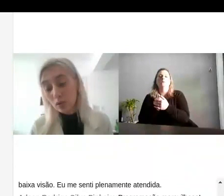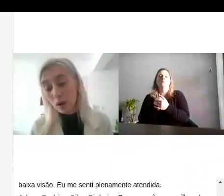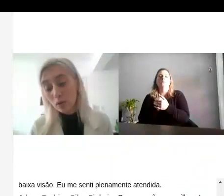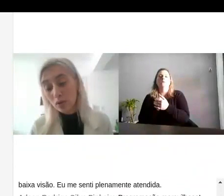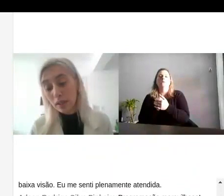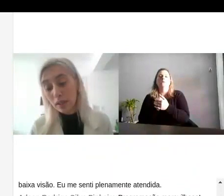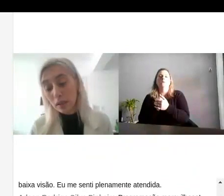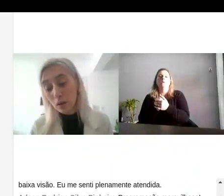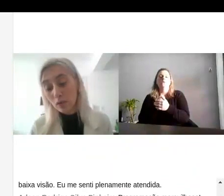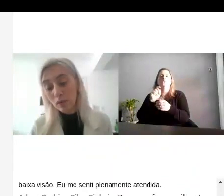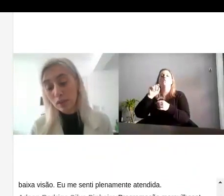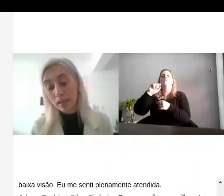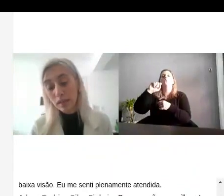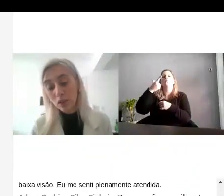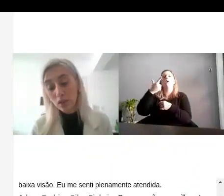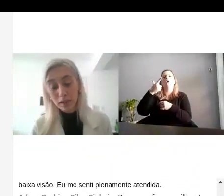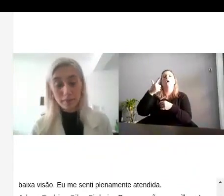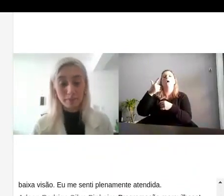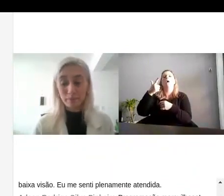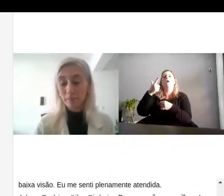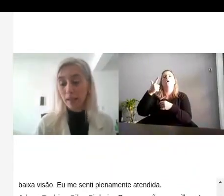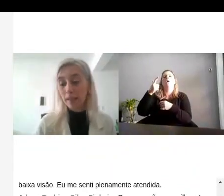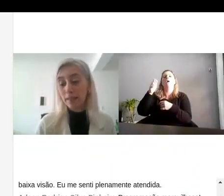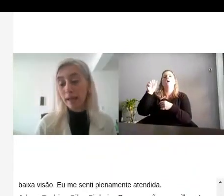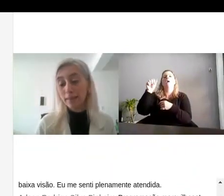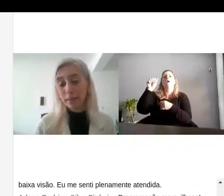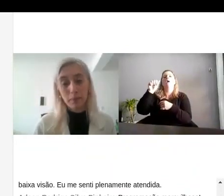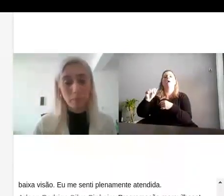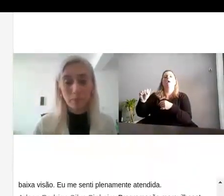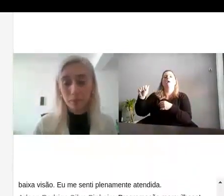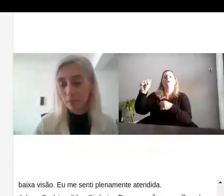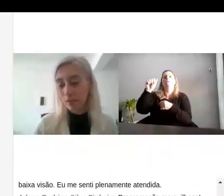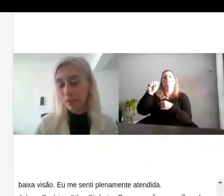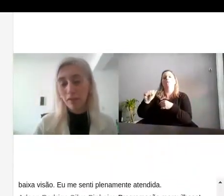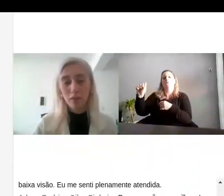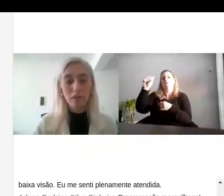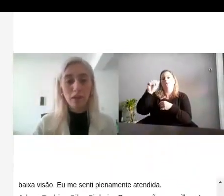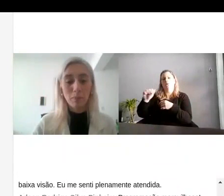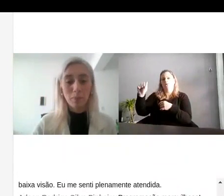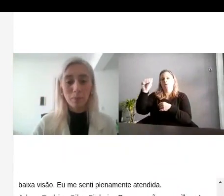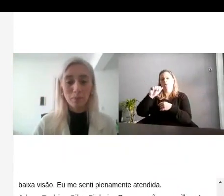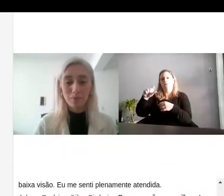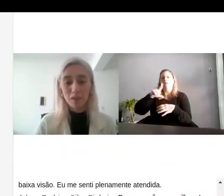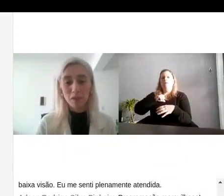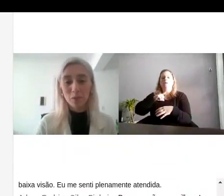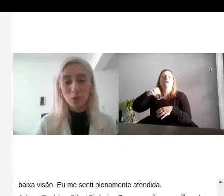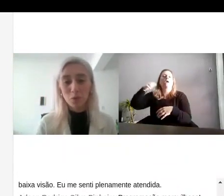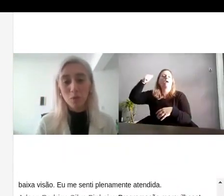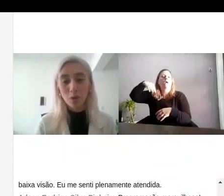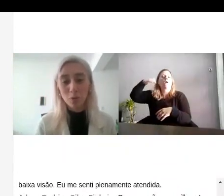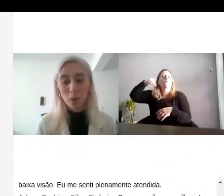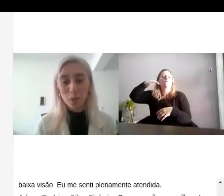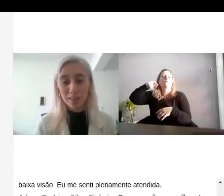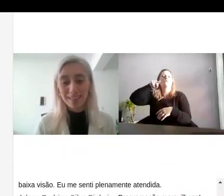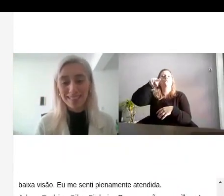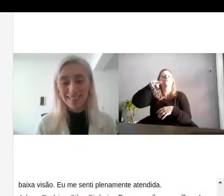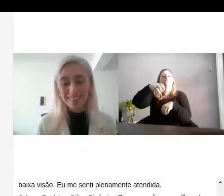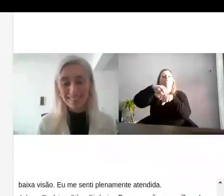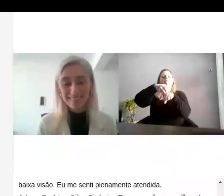com audiodescrição você indica? É da Adami. Feito, Felipe. Fechamos o último bloco de